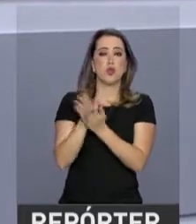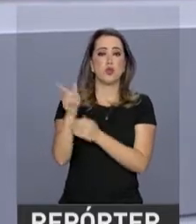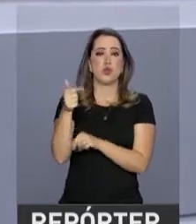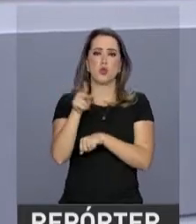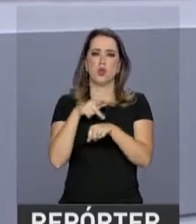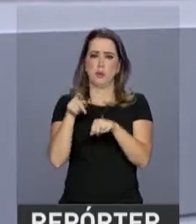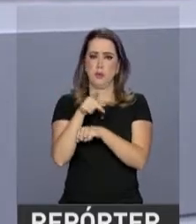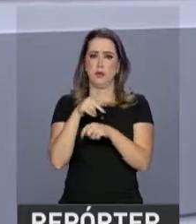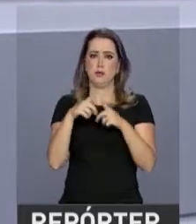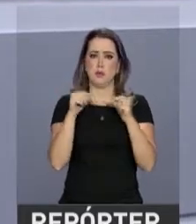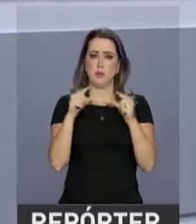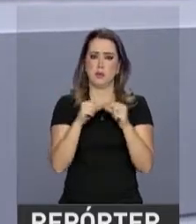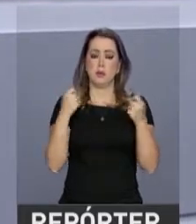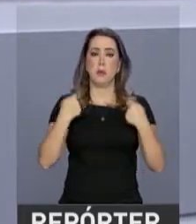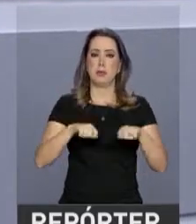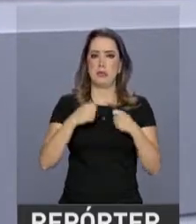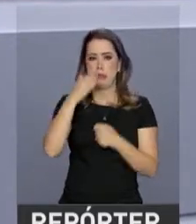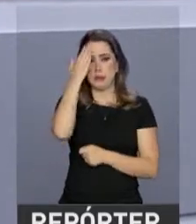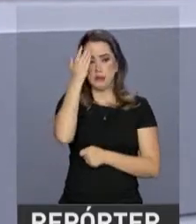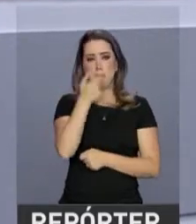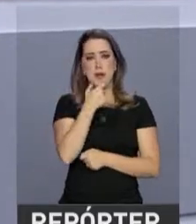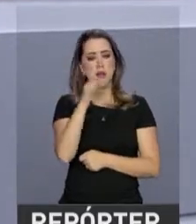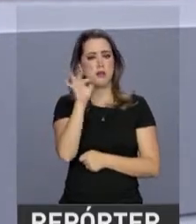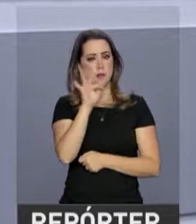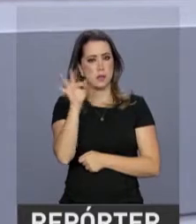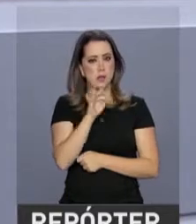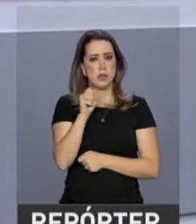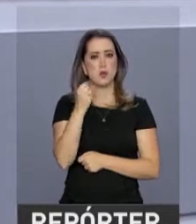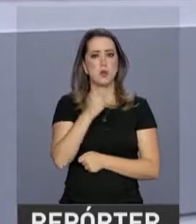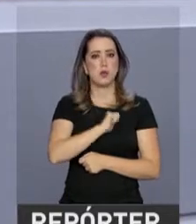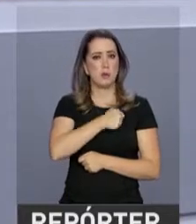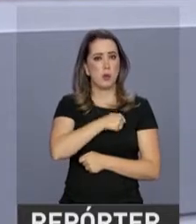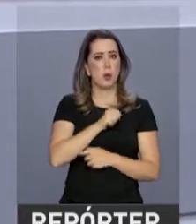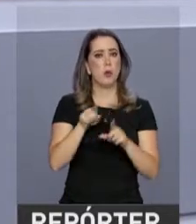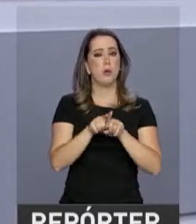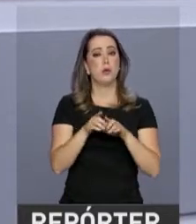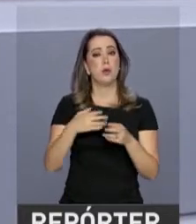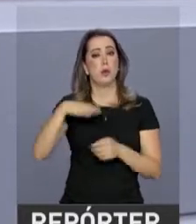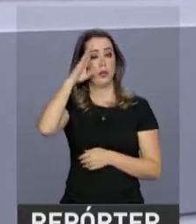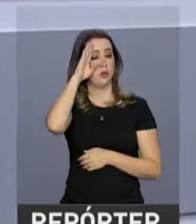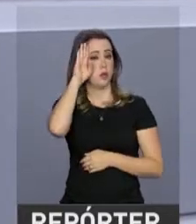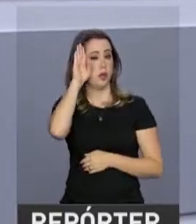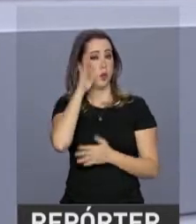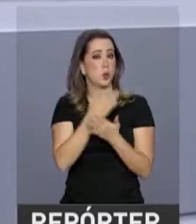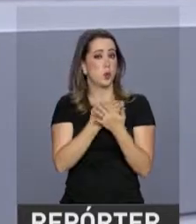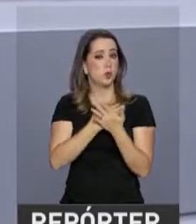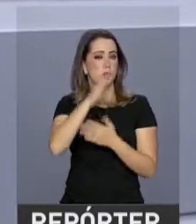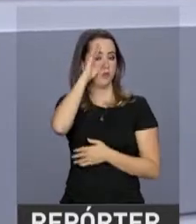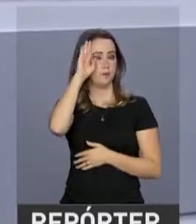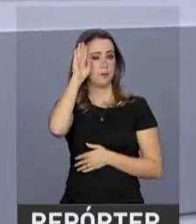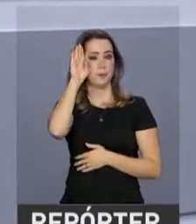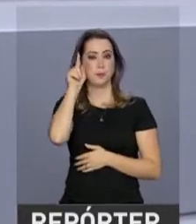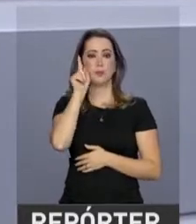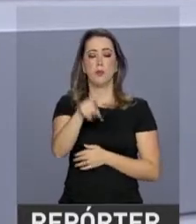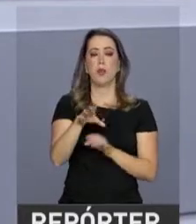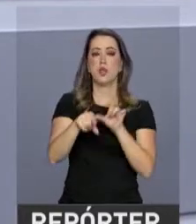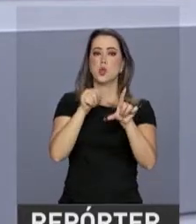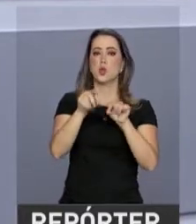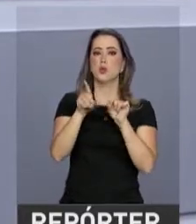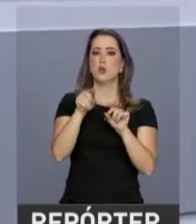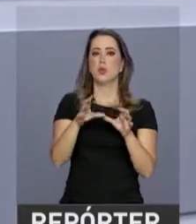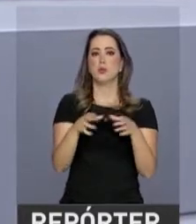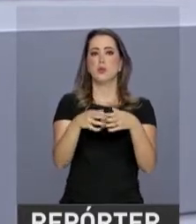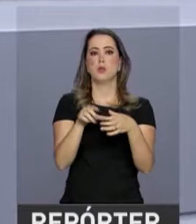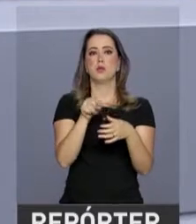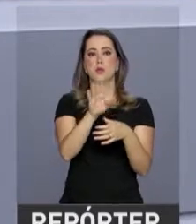conhecimento avançado em inglês francês ou espanhol e ser graduado ou estudante de nível superior a seleção é feita